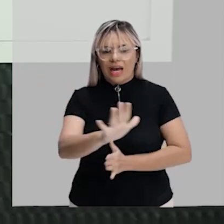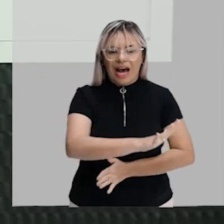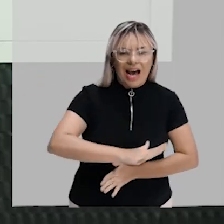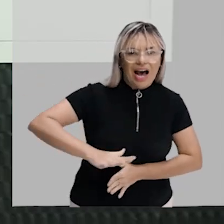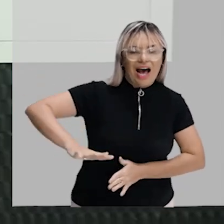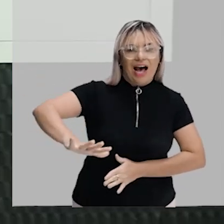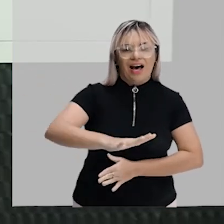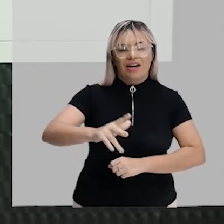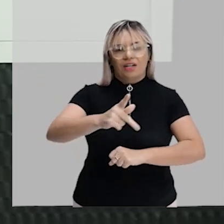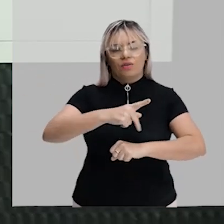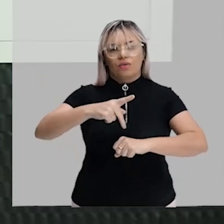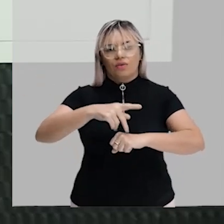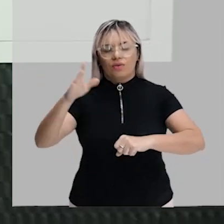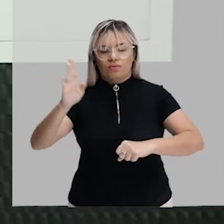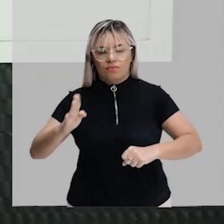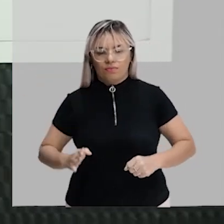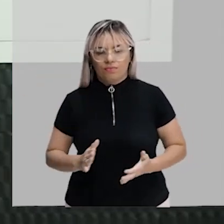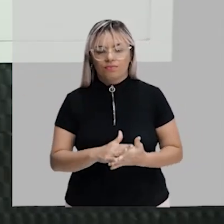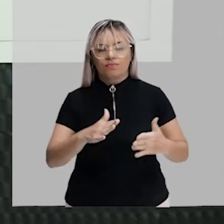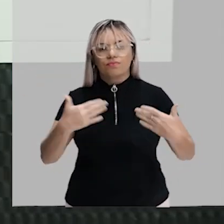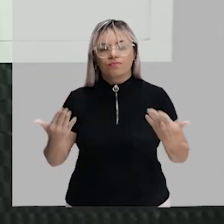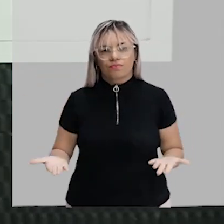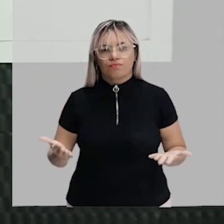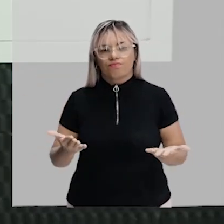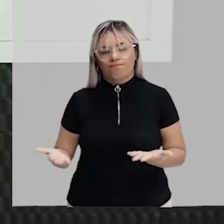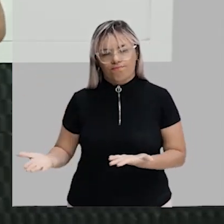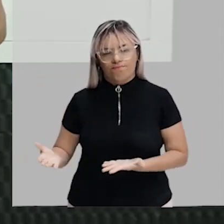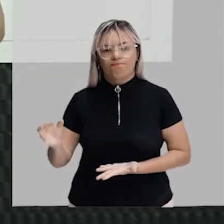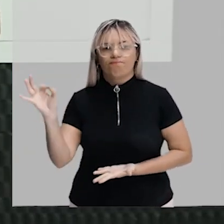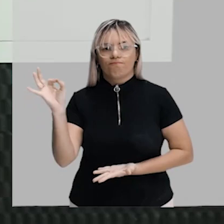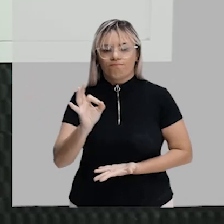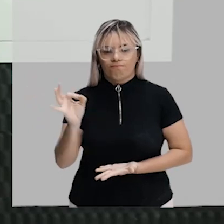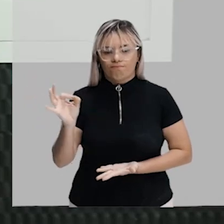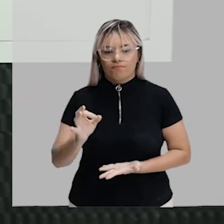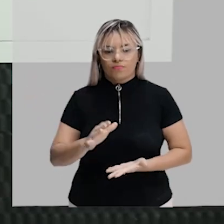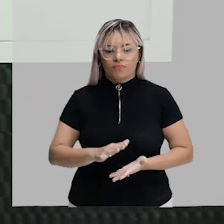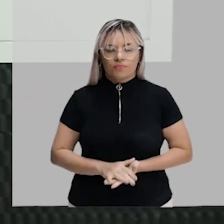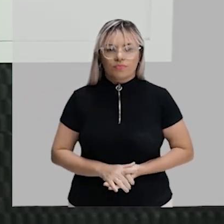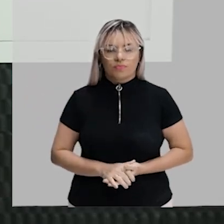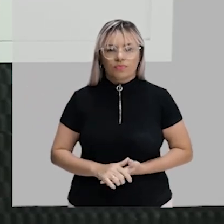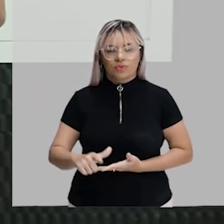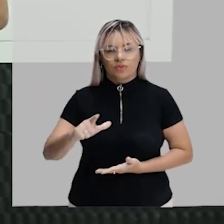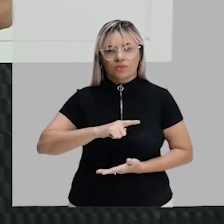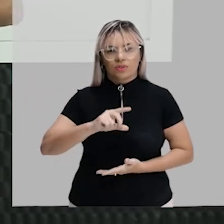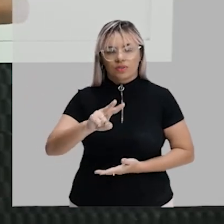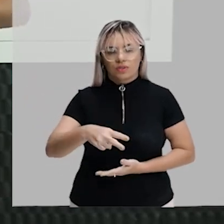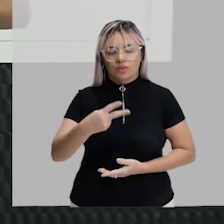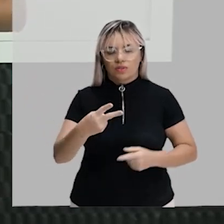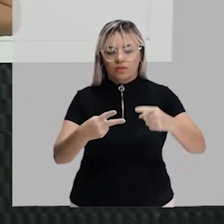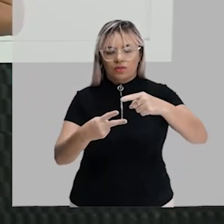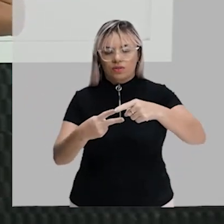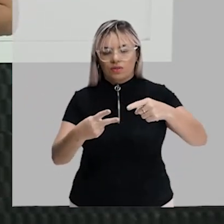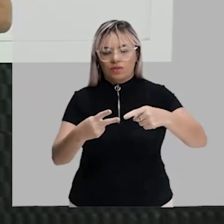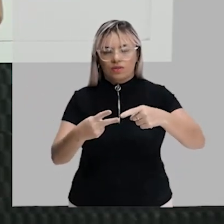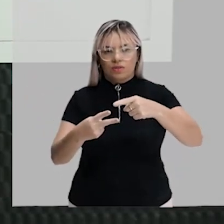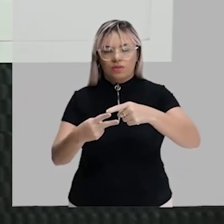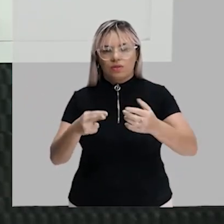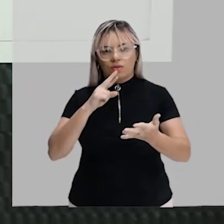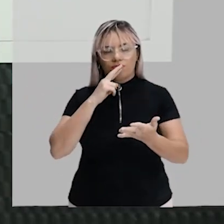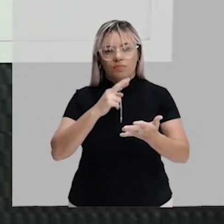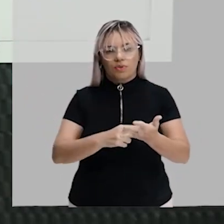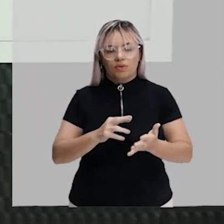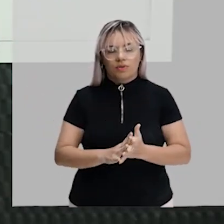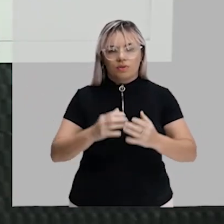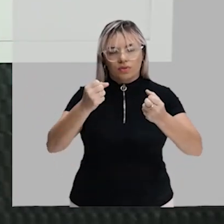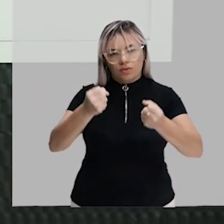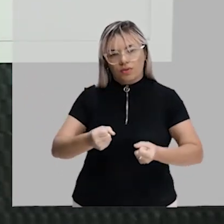milhões representa de 853. Tá? Então você tem duas alternativas para responder essa questão.